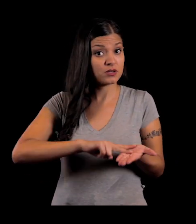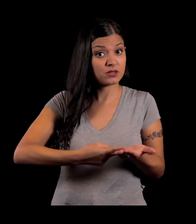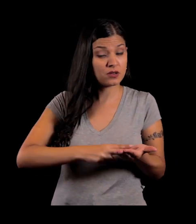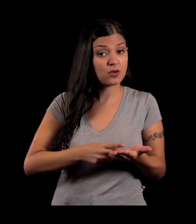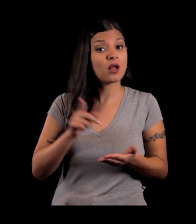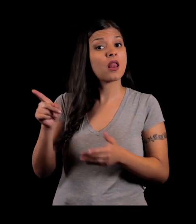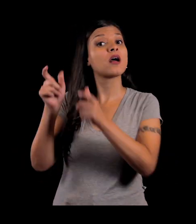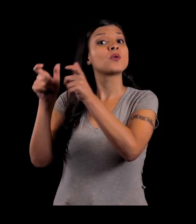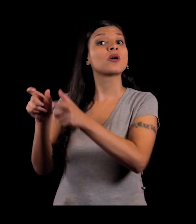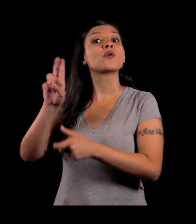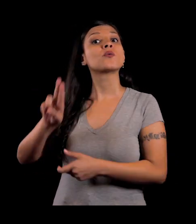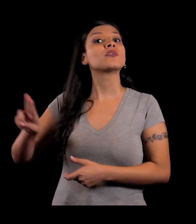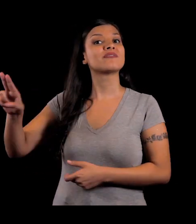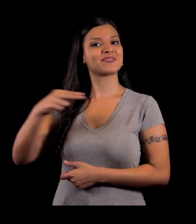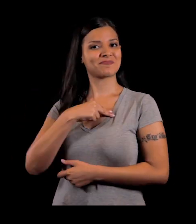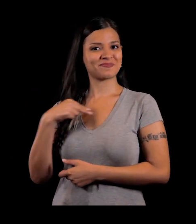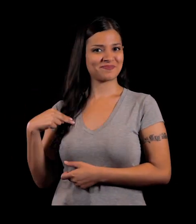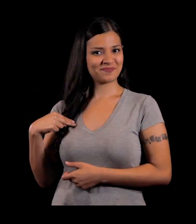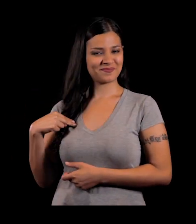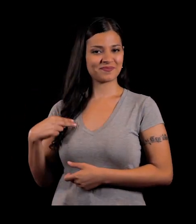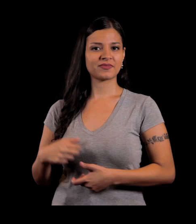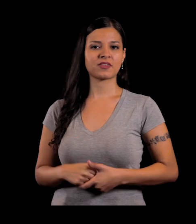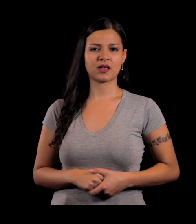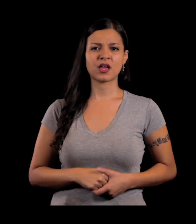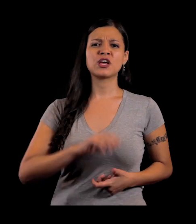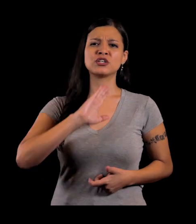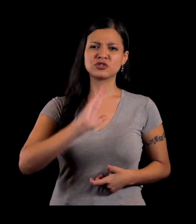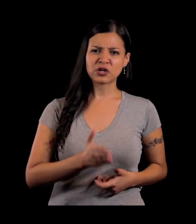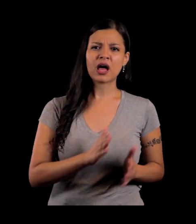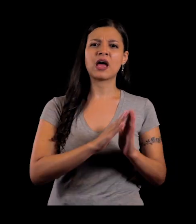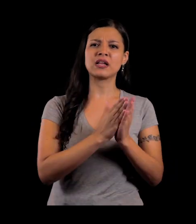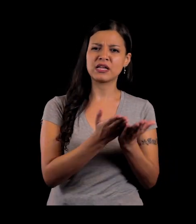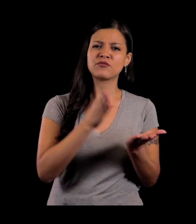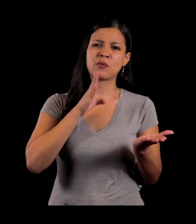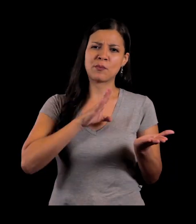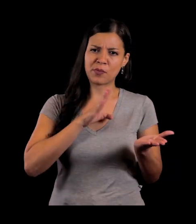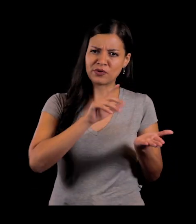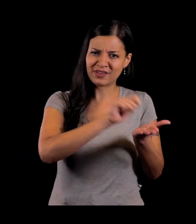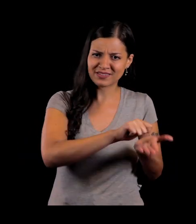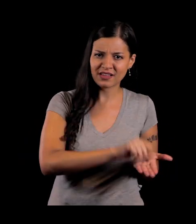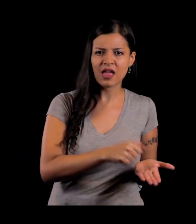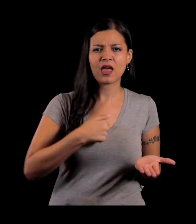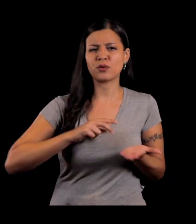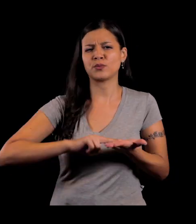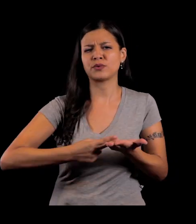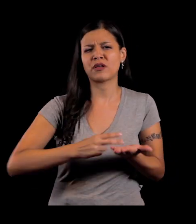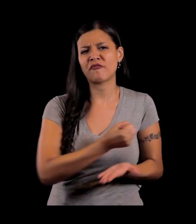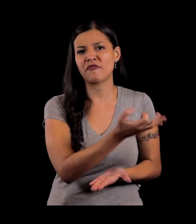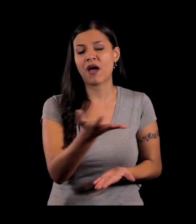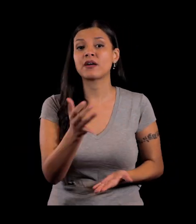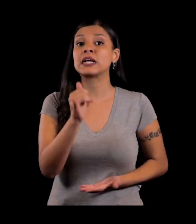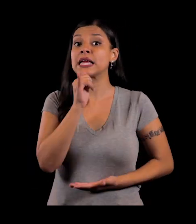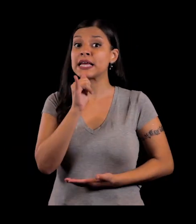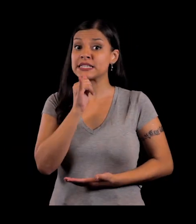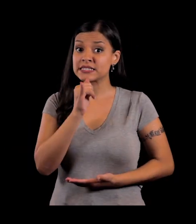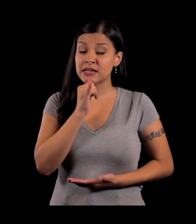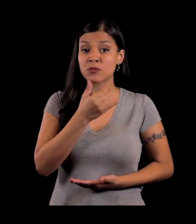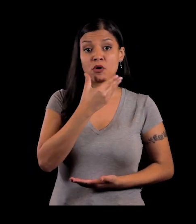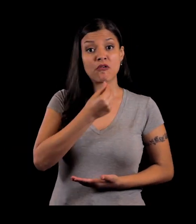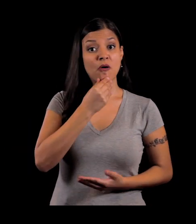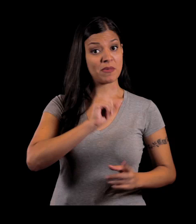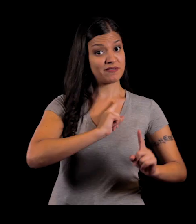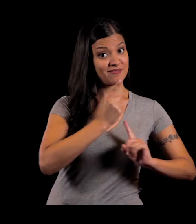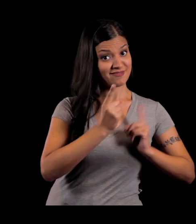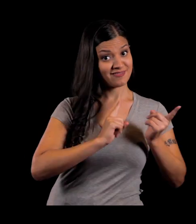e pesquisadora da Universidade de Pequim. Sou tradutora de vários escritores de língua